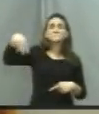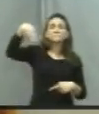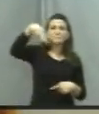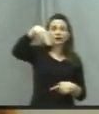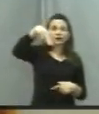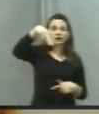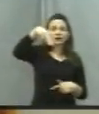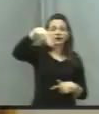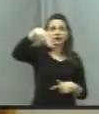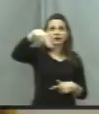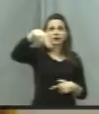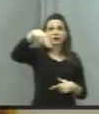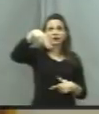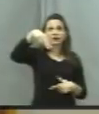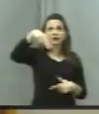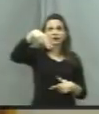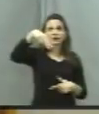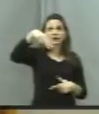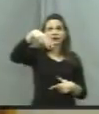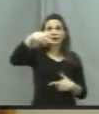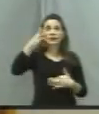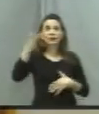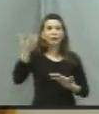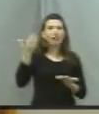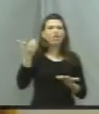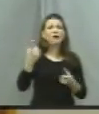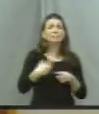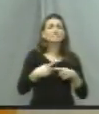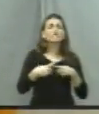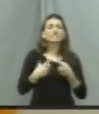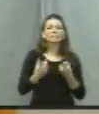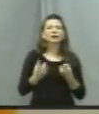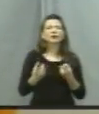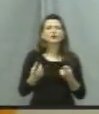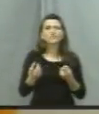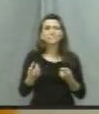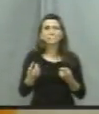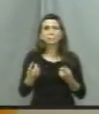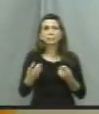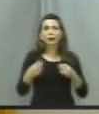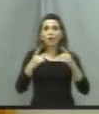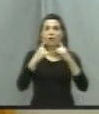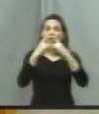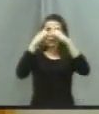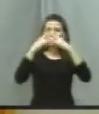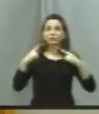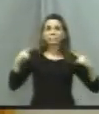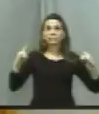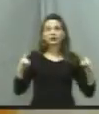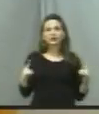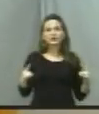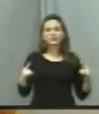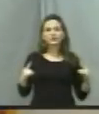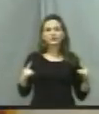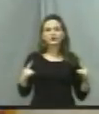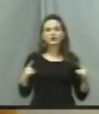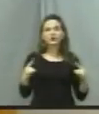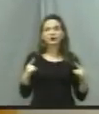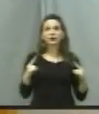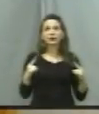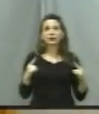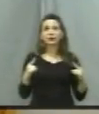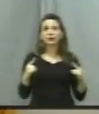senhora presidenta, para dançar. No circo do nobre amigo vereador Xexinha,